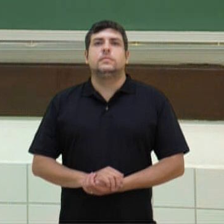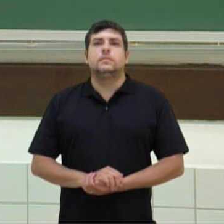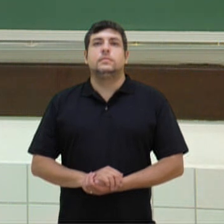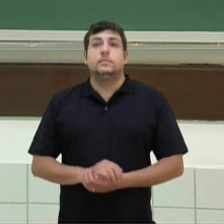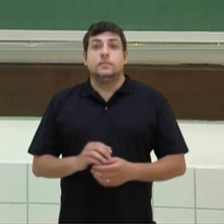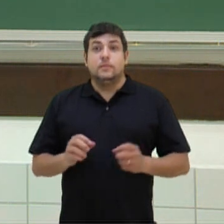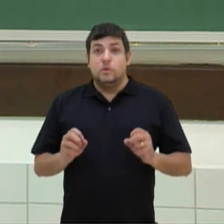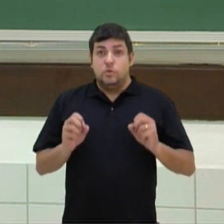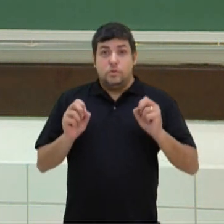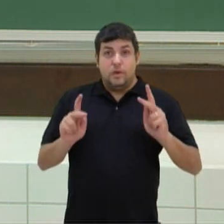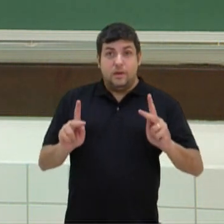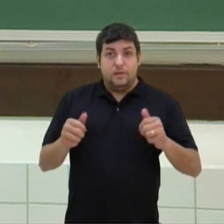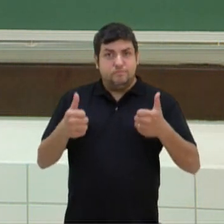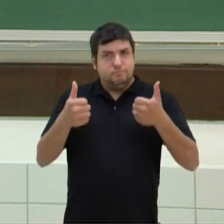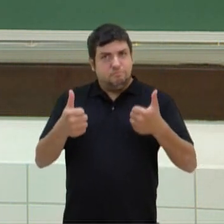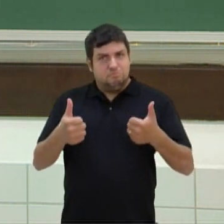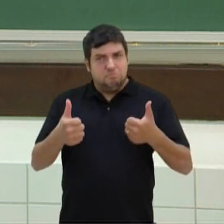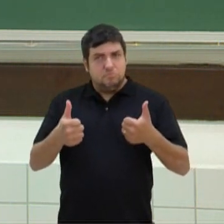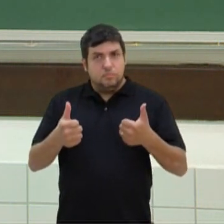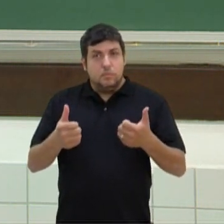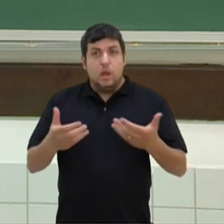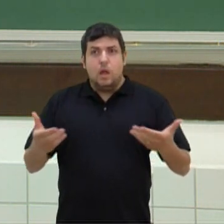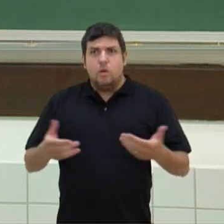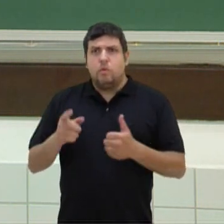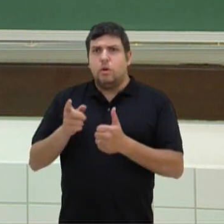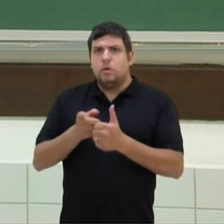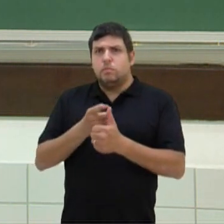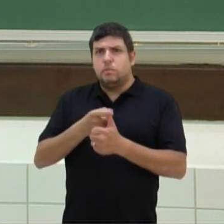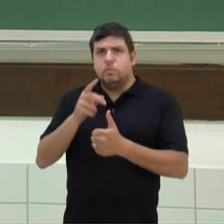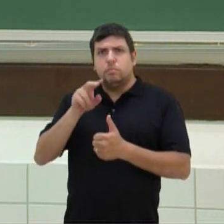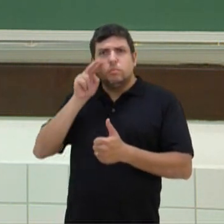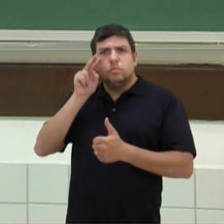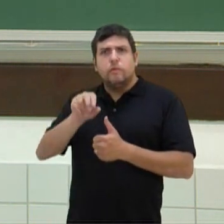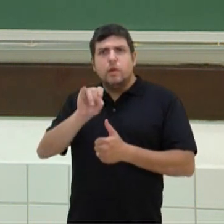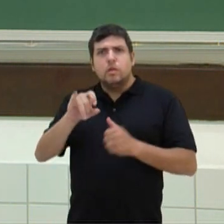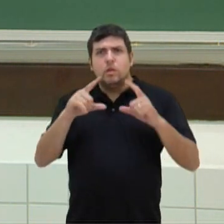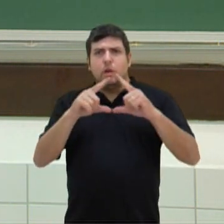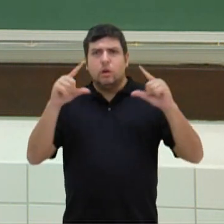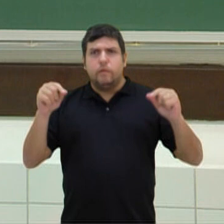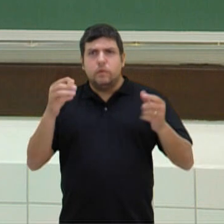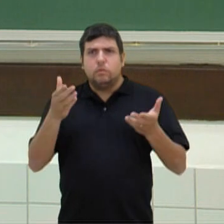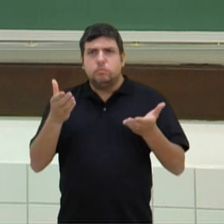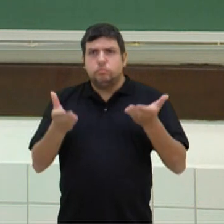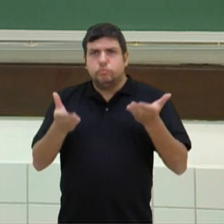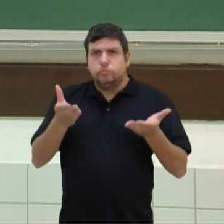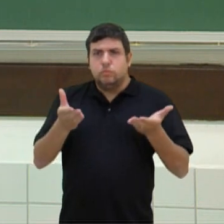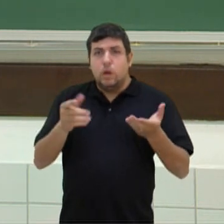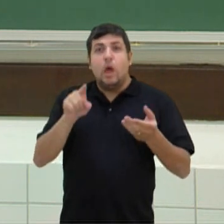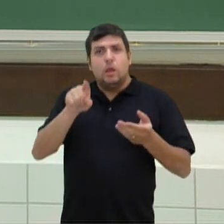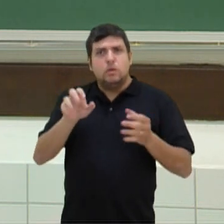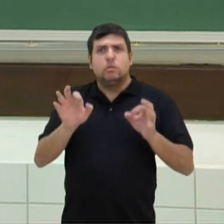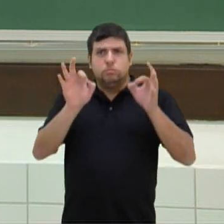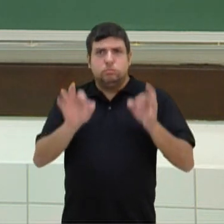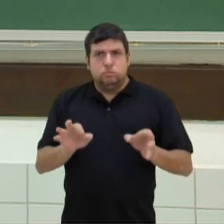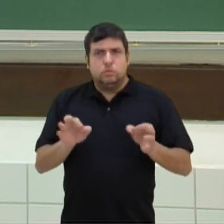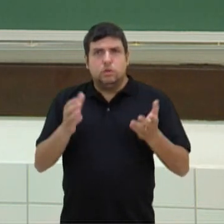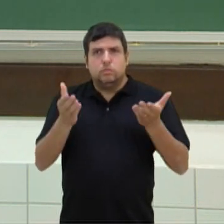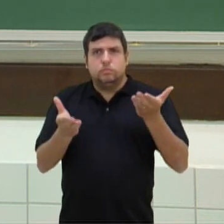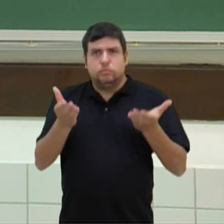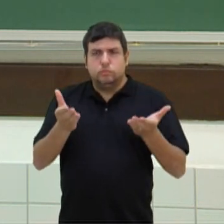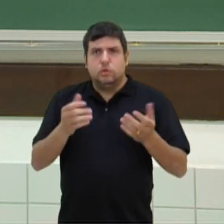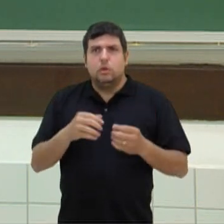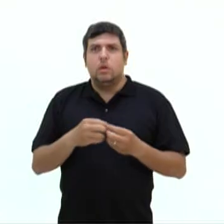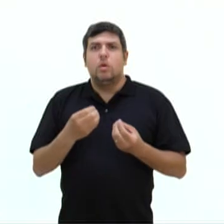Tudo certo? Então, o nosso primeiro passo, que é verificar se a equação está balanceada. Nesse caso, a equação já está. Mas olha só, então eu